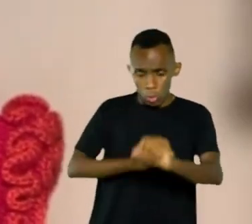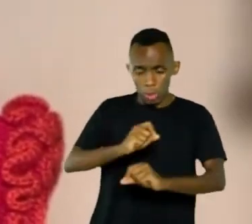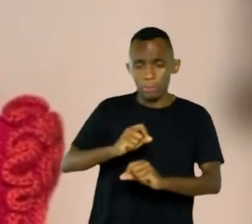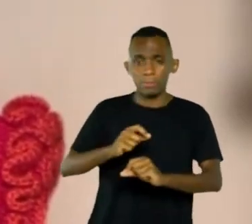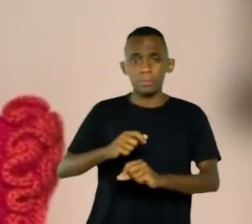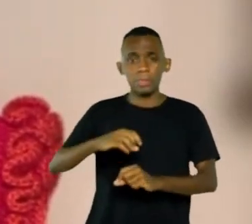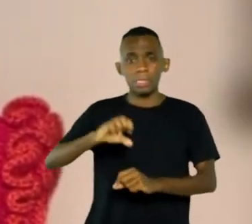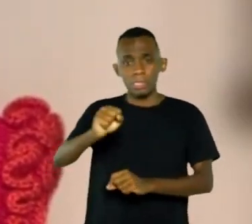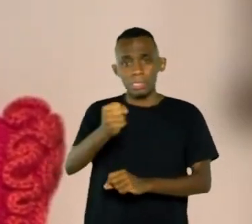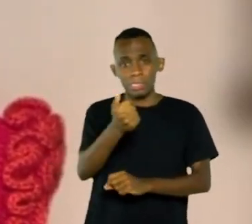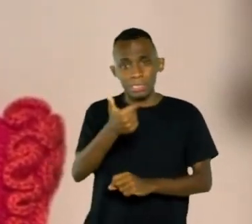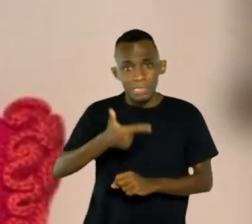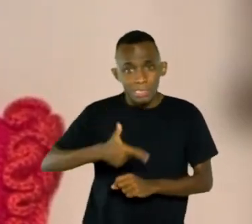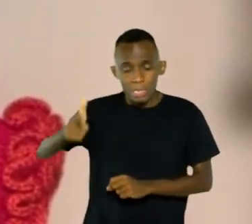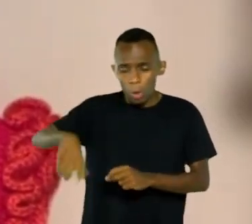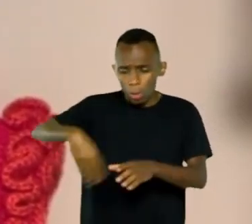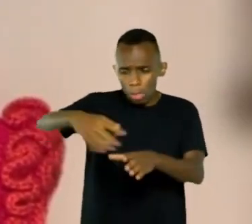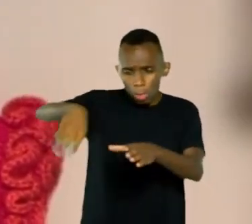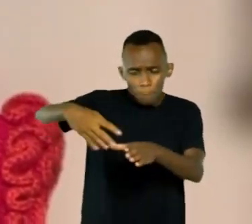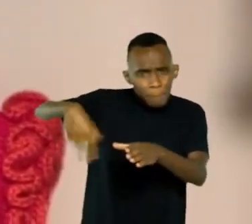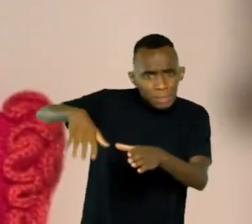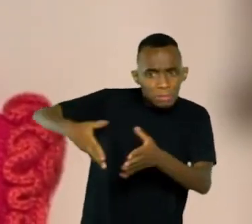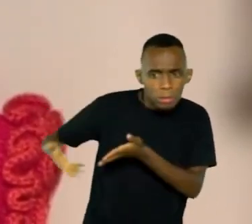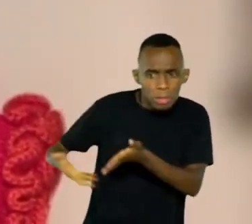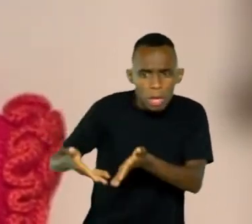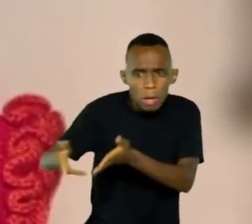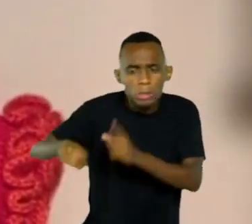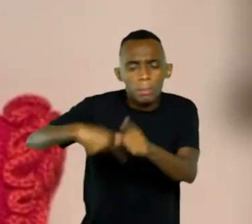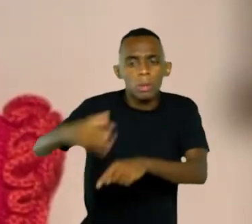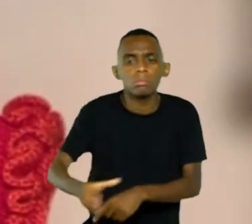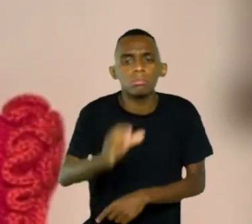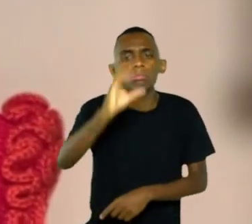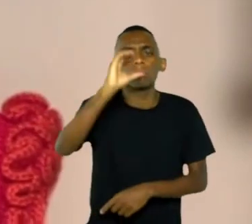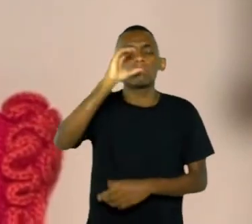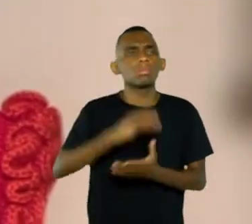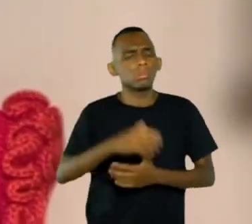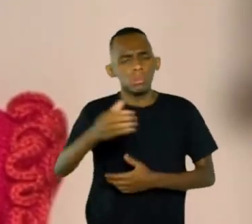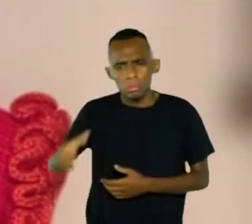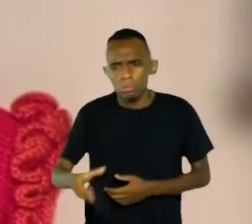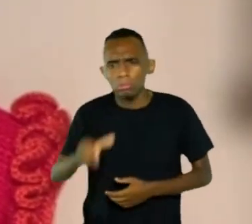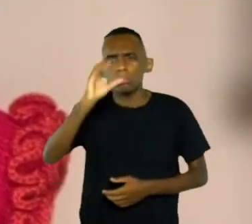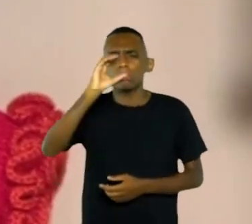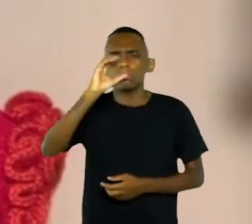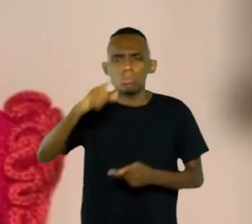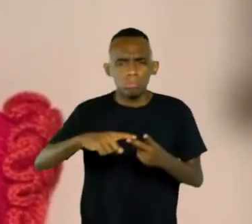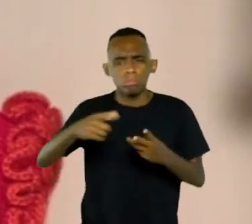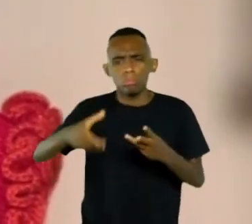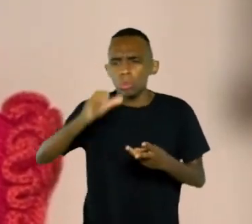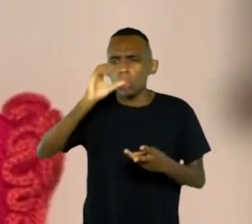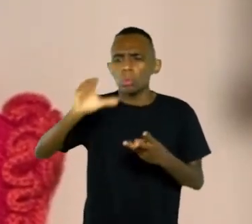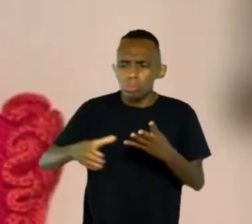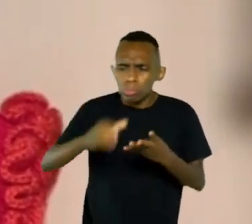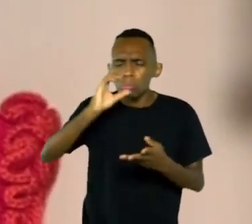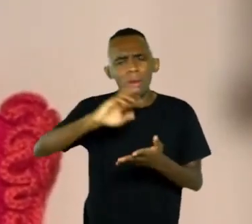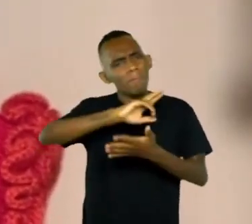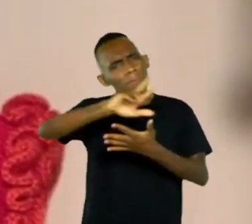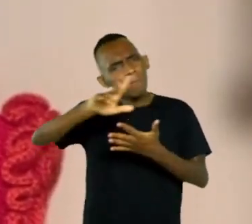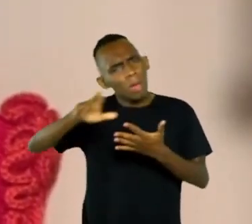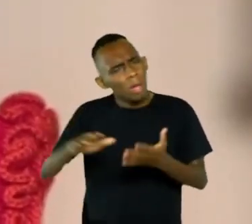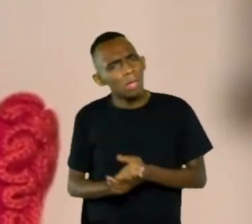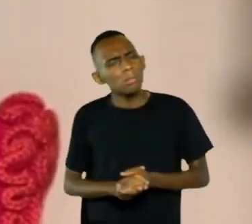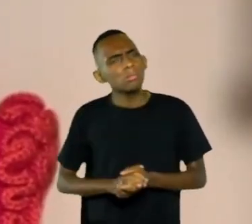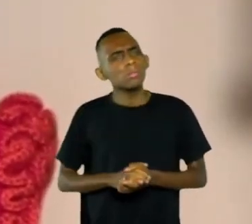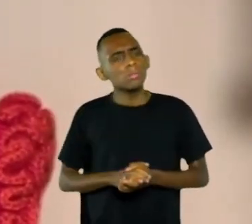um punhado de sal à água do lago e provasse. O discípulo bebeu não só um, mas muitos goles da água do lago.